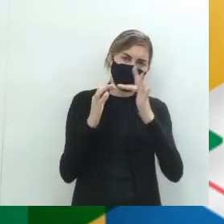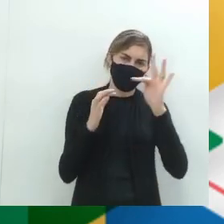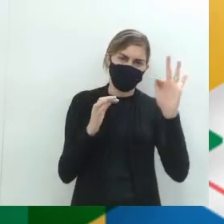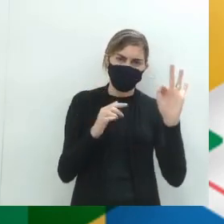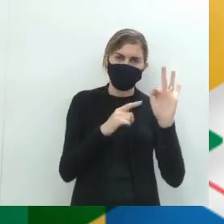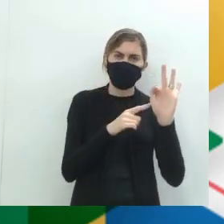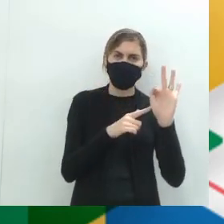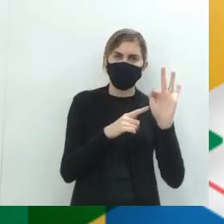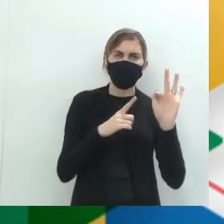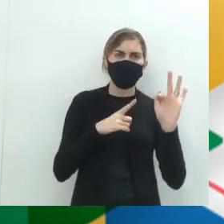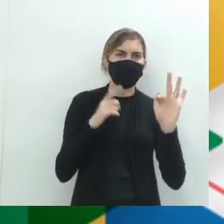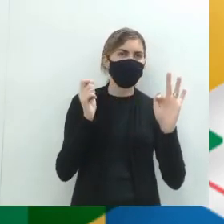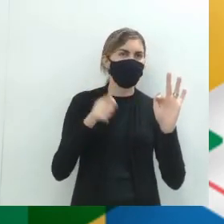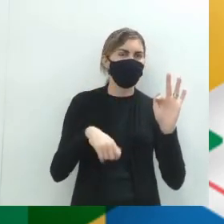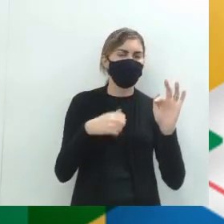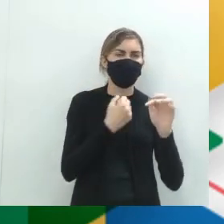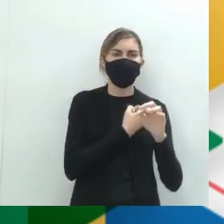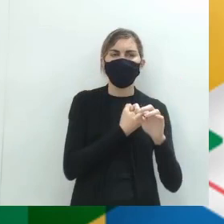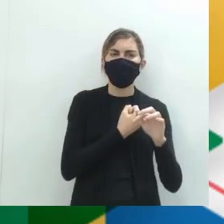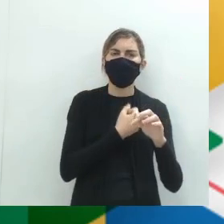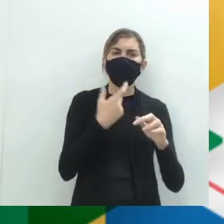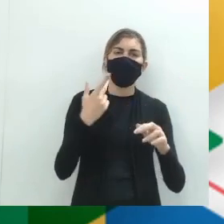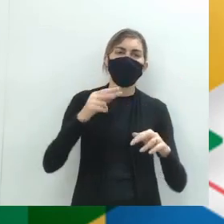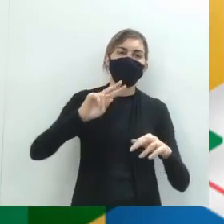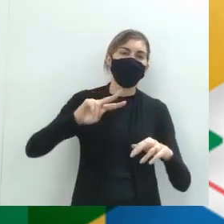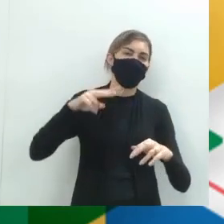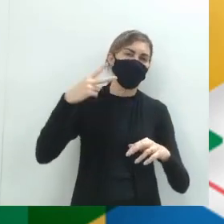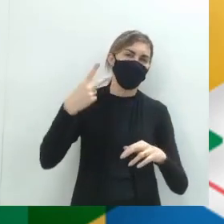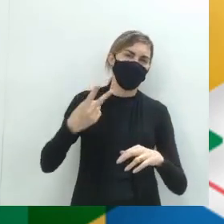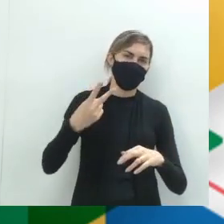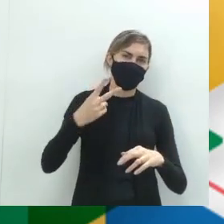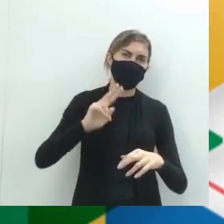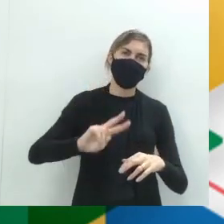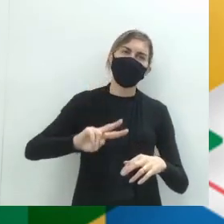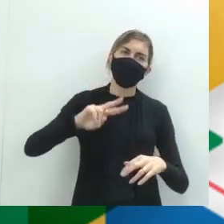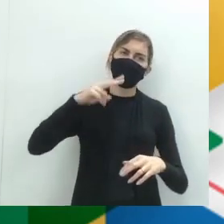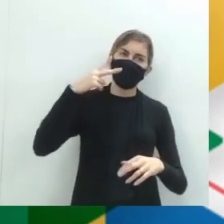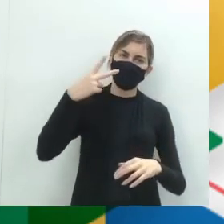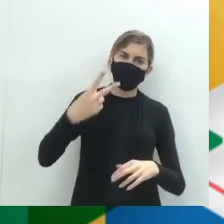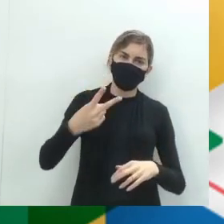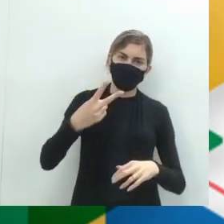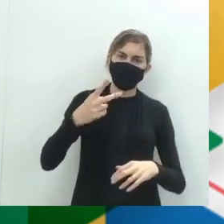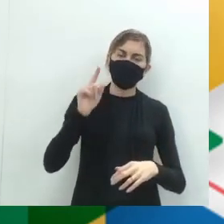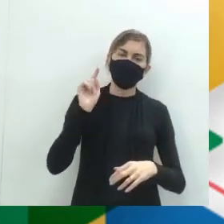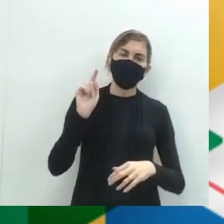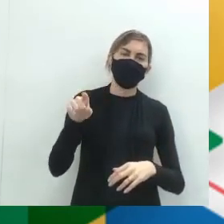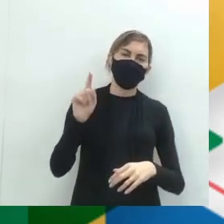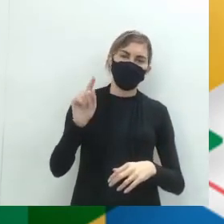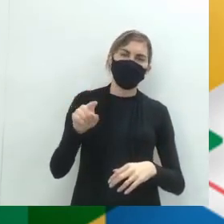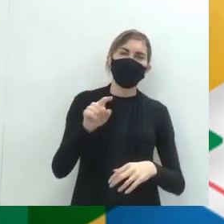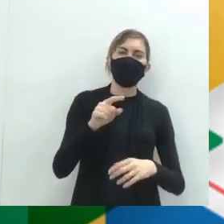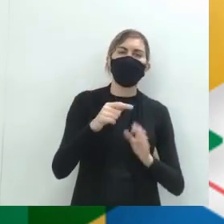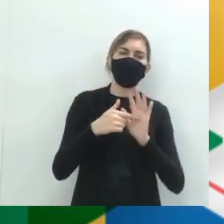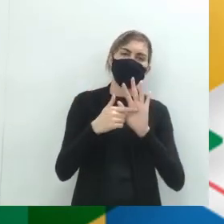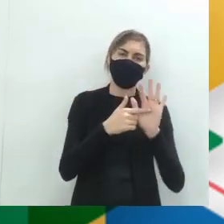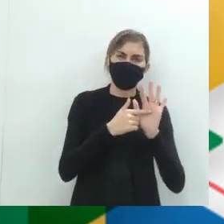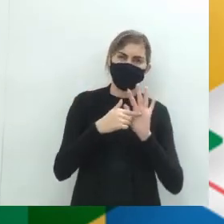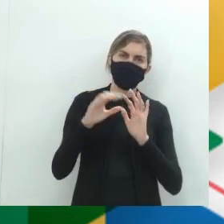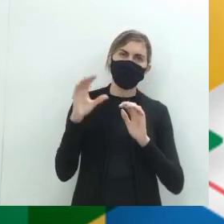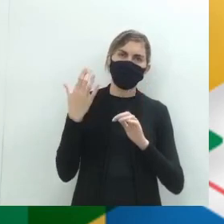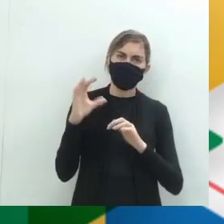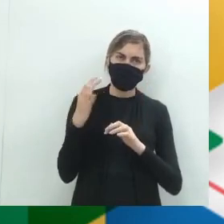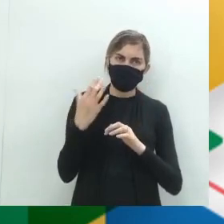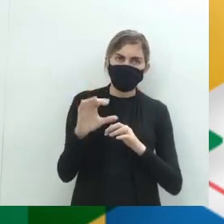Fahrenheit é dada por um número igual ao dobro. É o dobro daquele indicado na escala